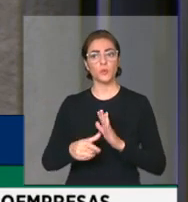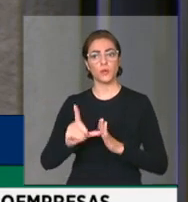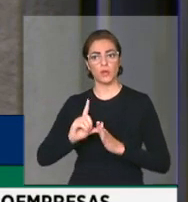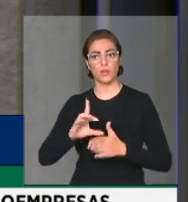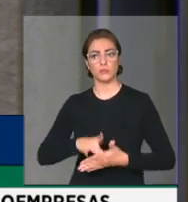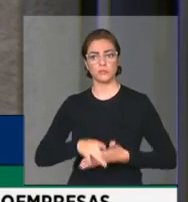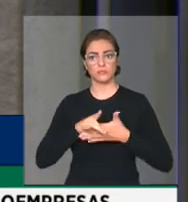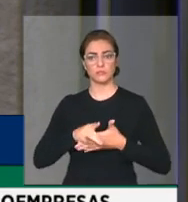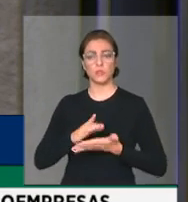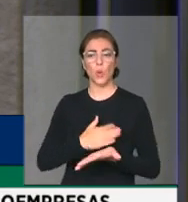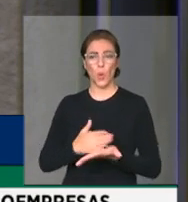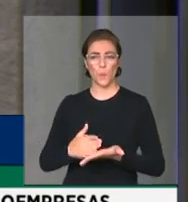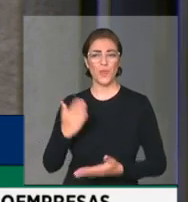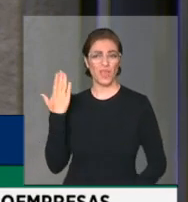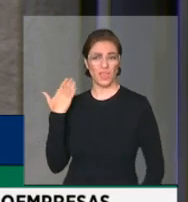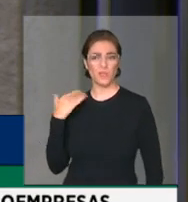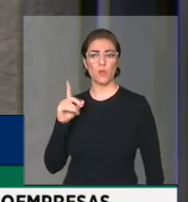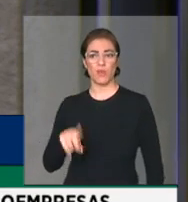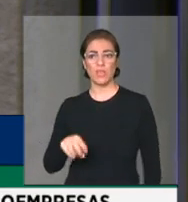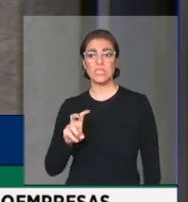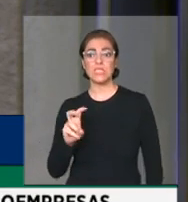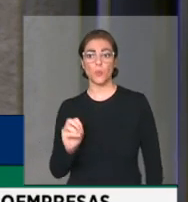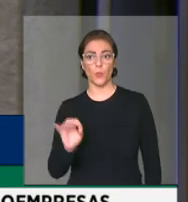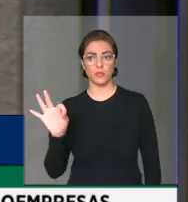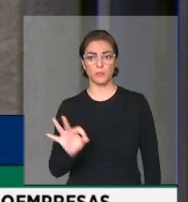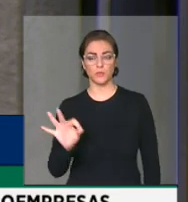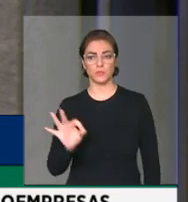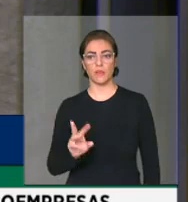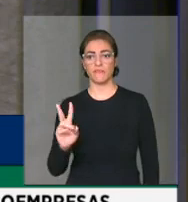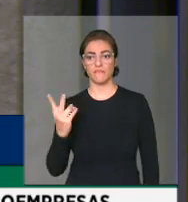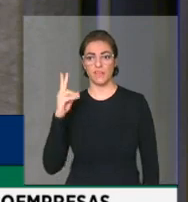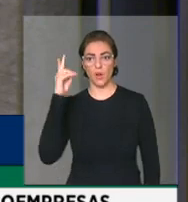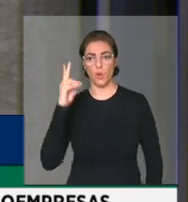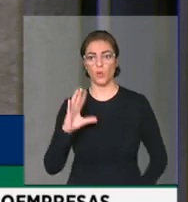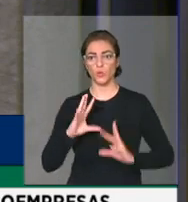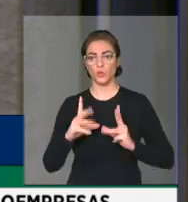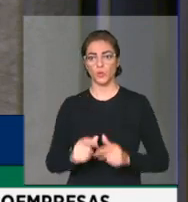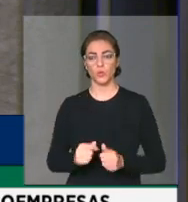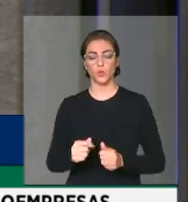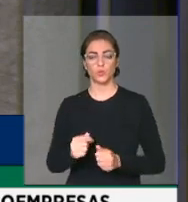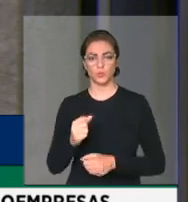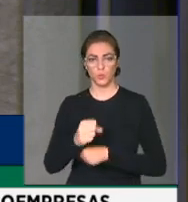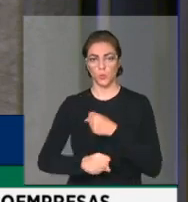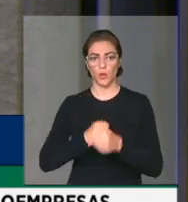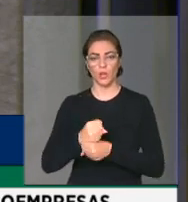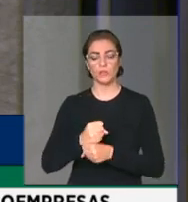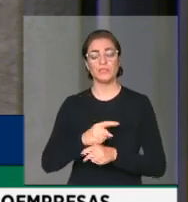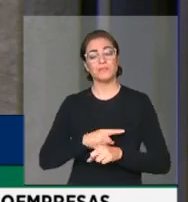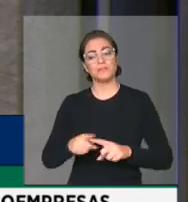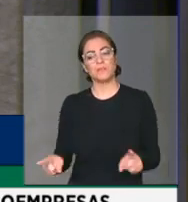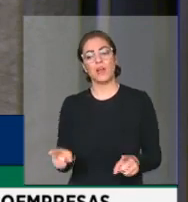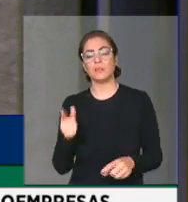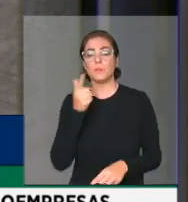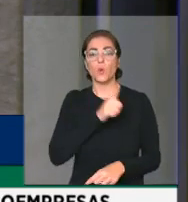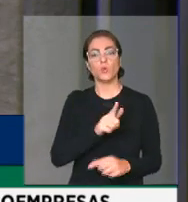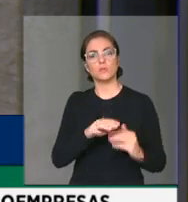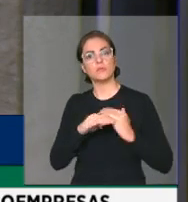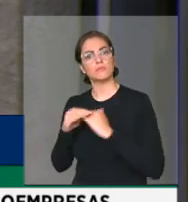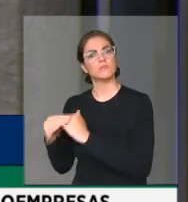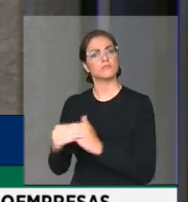era de 50% do valor do que a empresa arrecadava durante o ano, porém, para democratizar esse